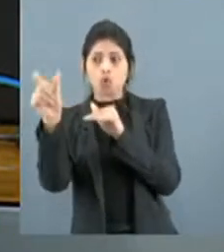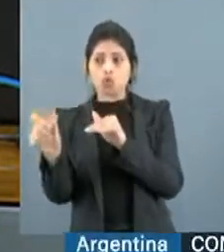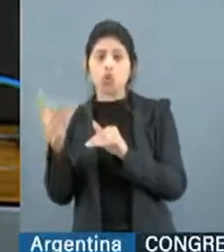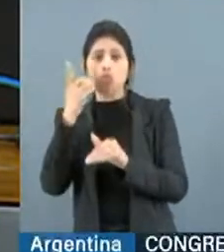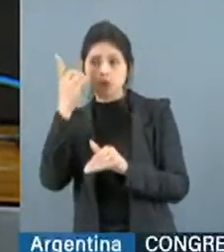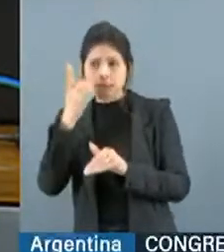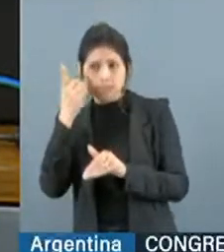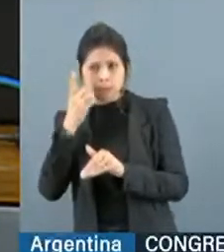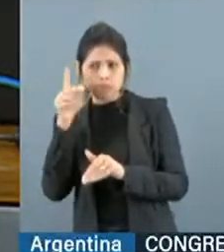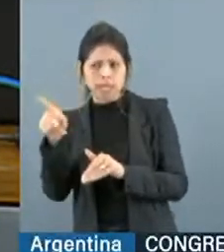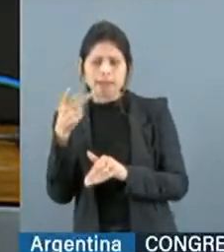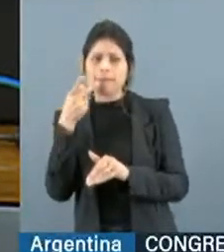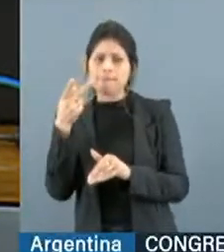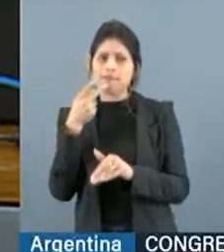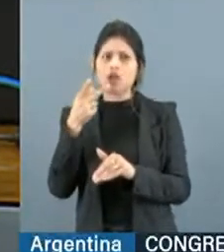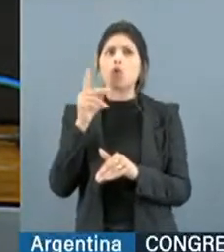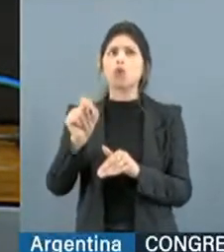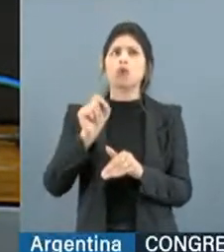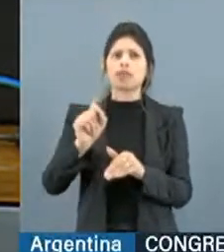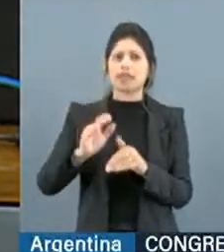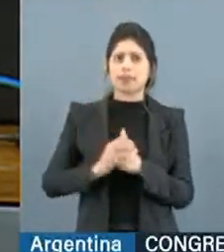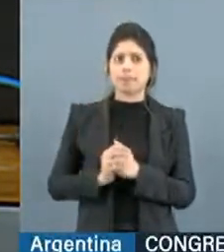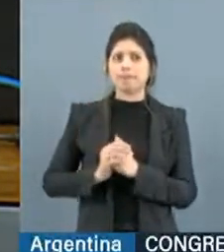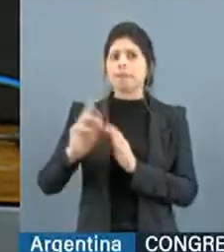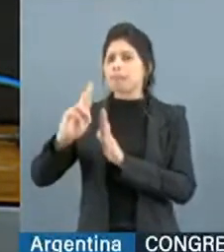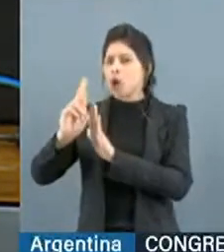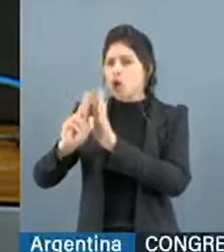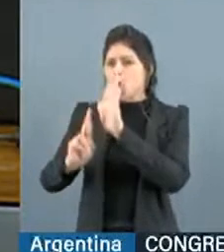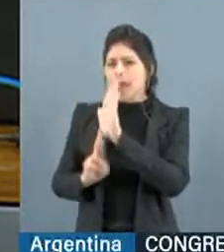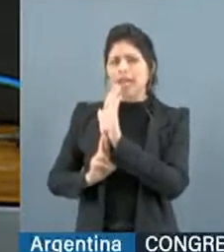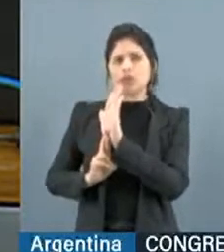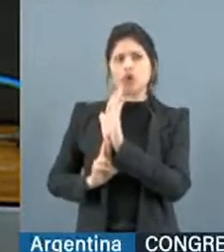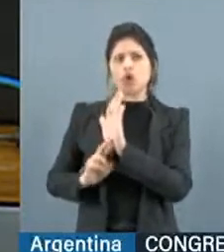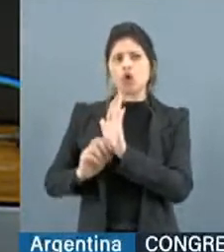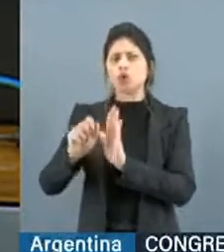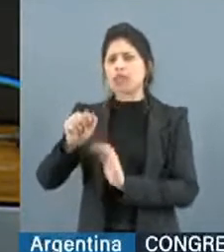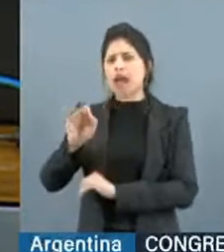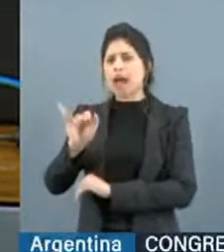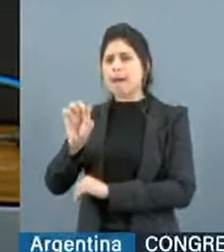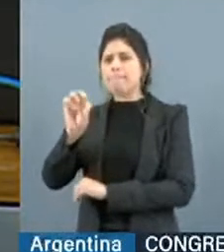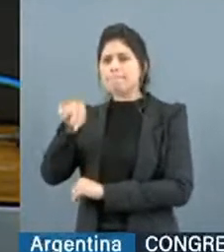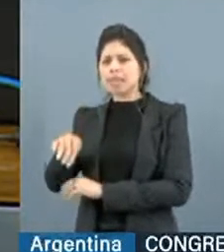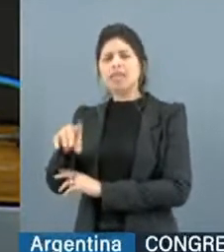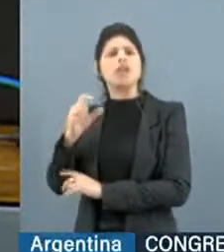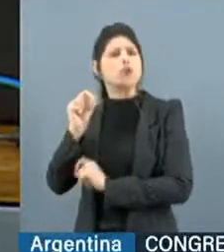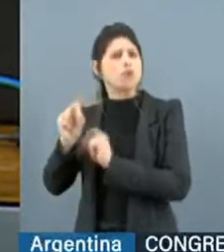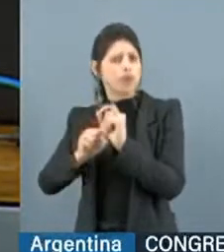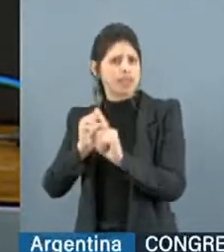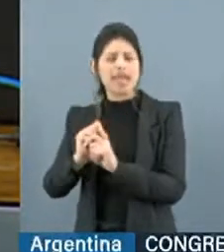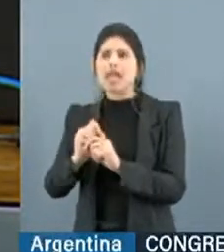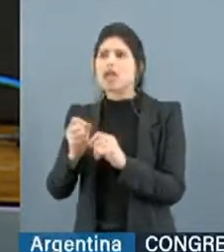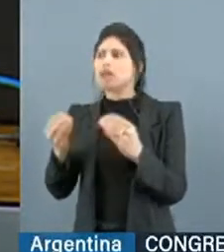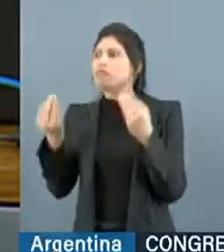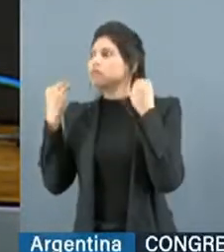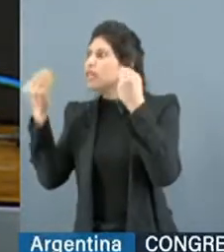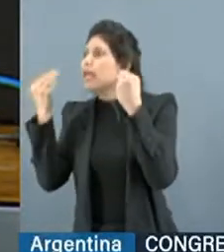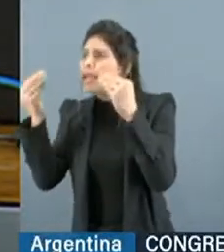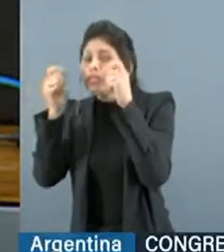sobre a omissão no caso do relatório da ABIN. Gente, é chave esse relatório da